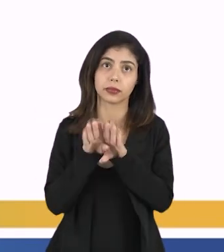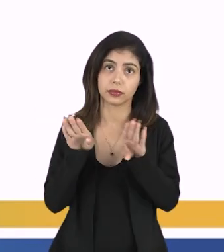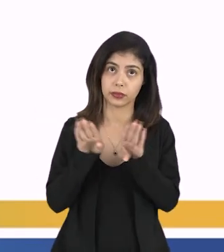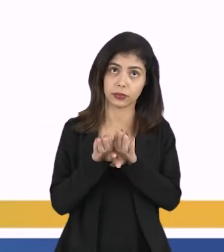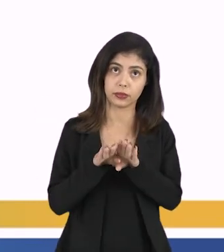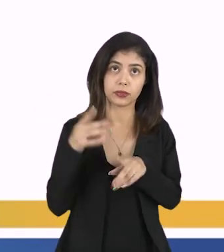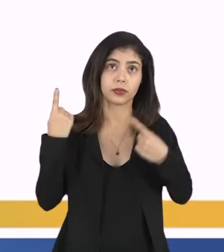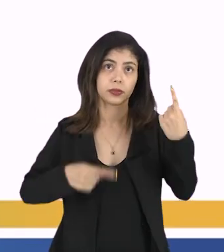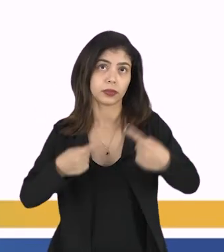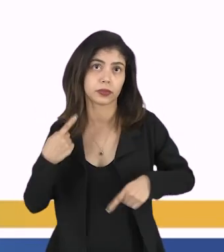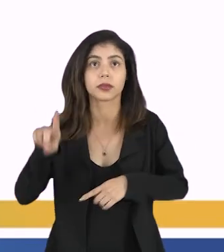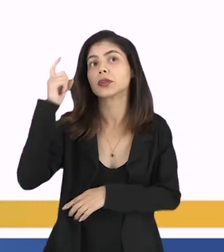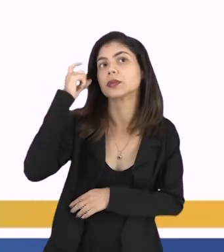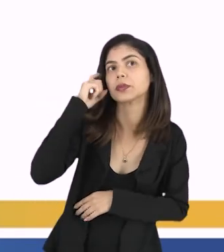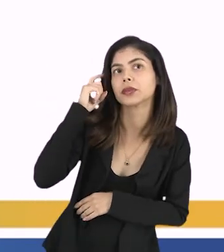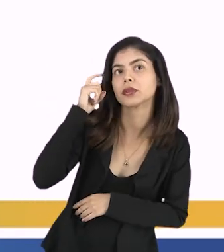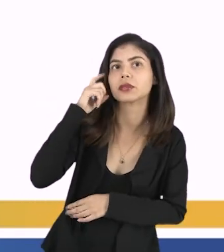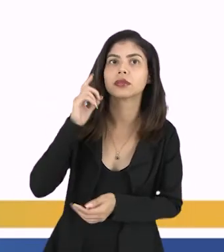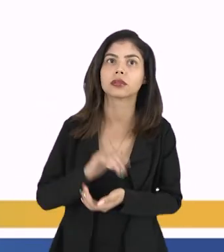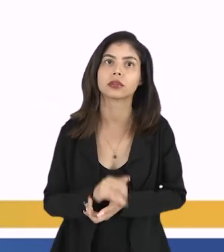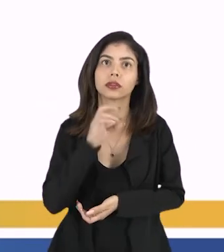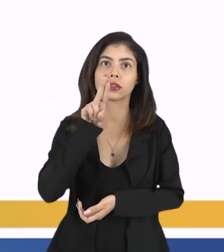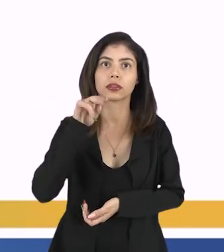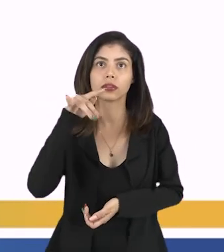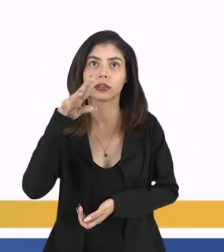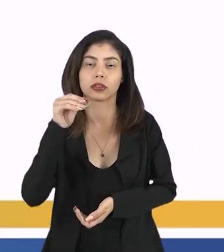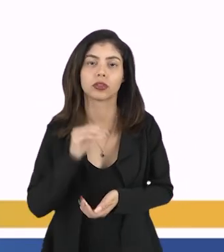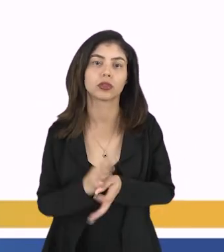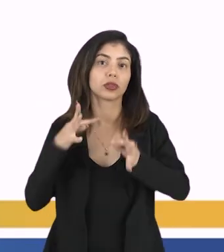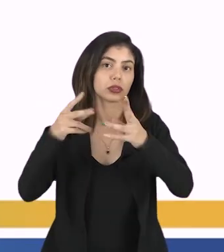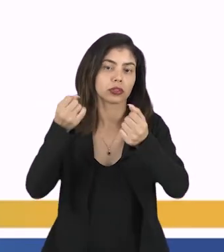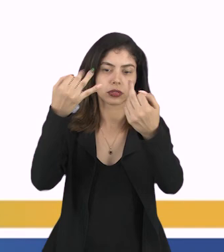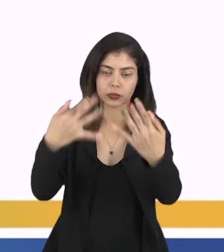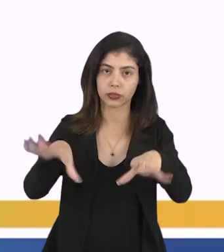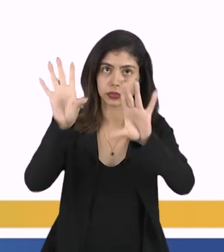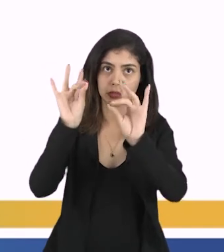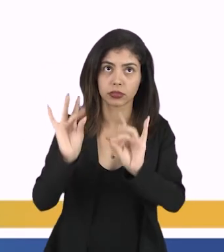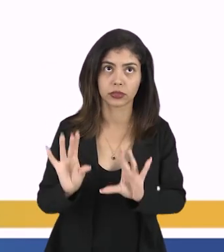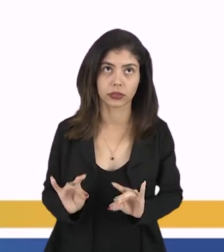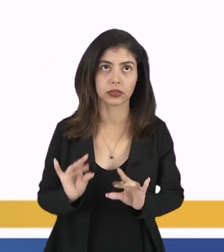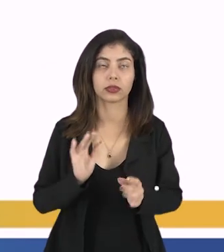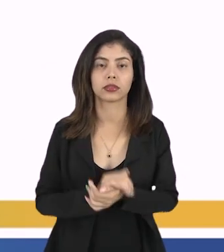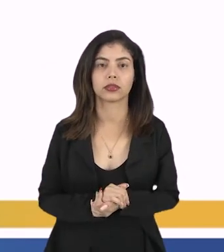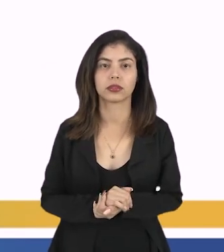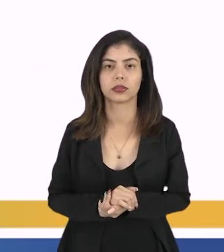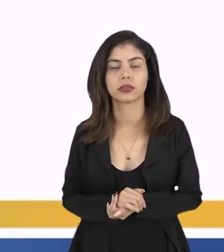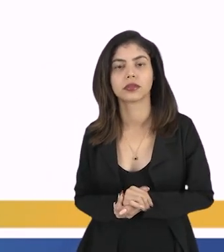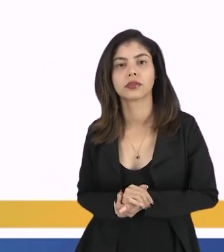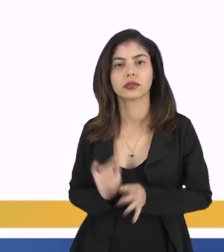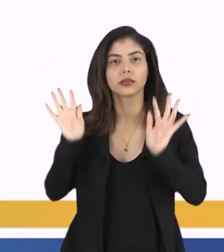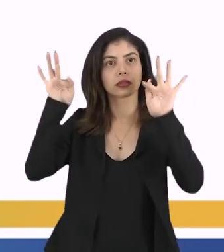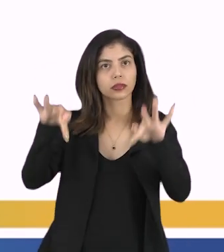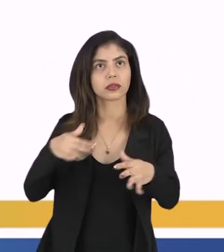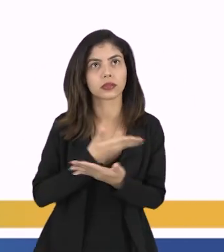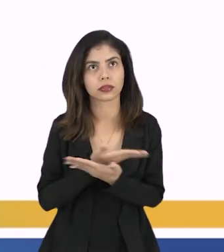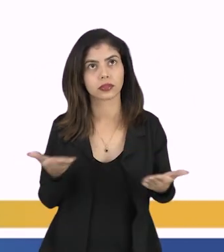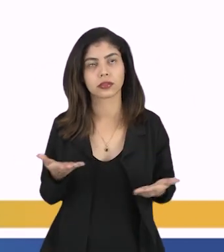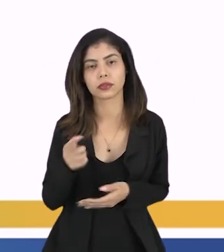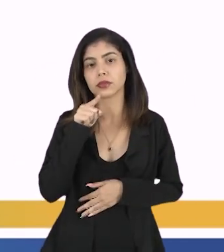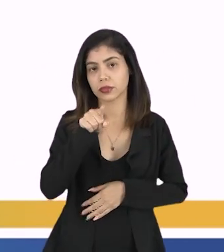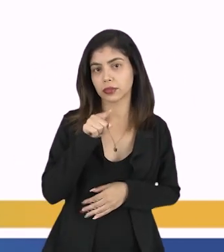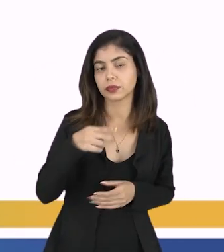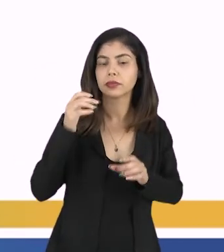positivismo, os pensamentos de Nietzsche, tá? Não vai dar tempo a gente comentar mais. Aqui nossas conclusões você